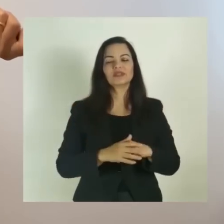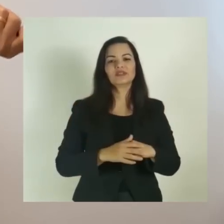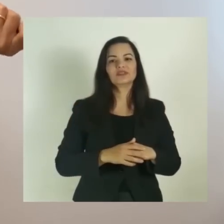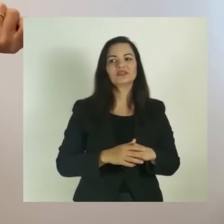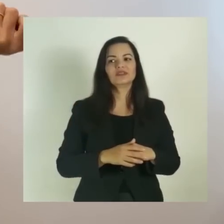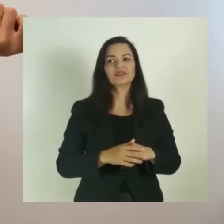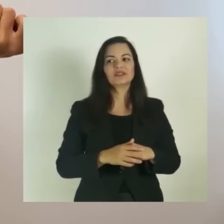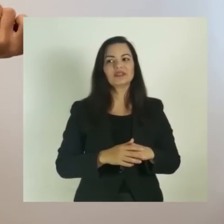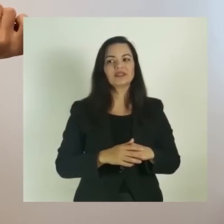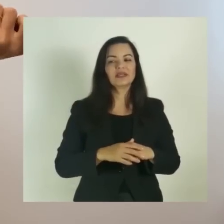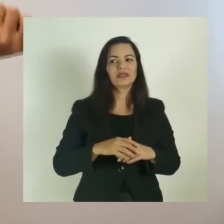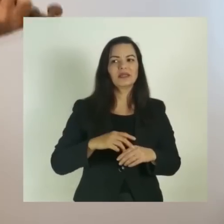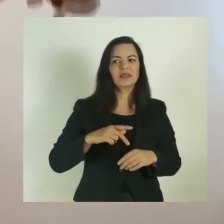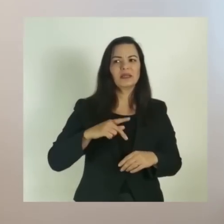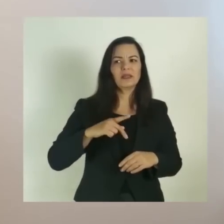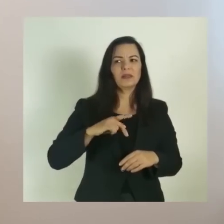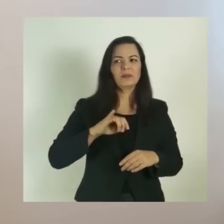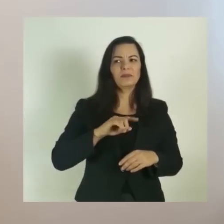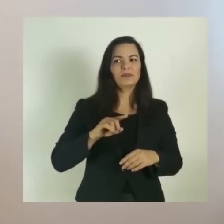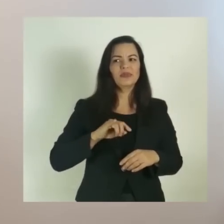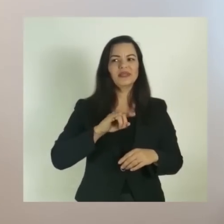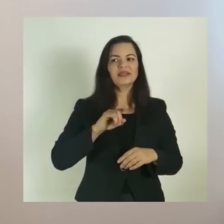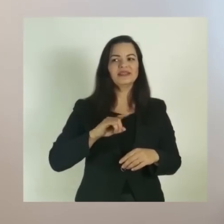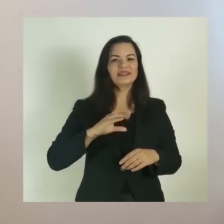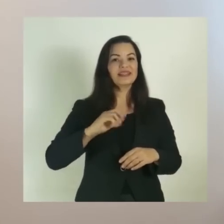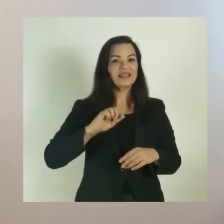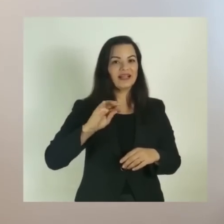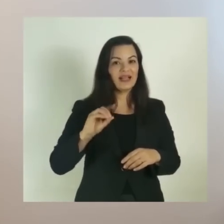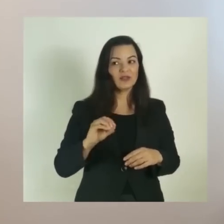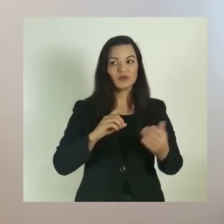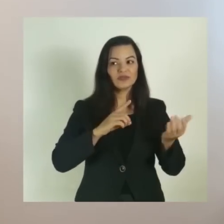seria puxar a corda com um dedo,